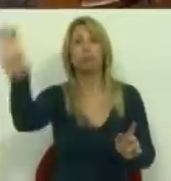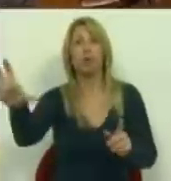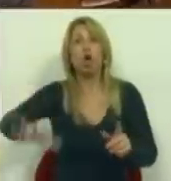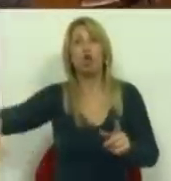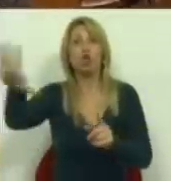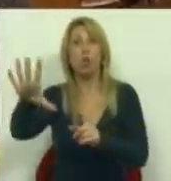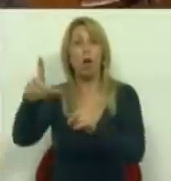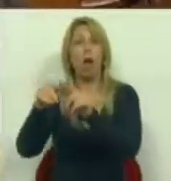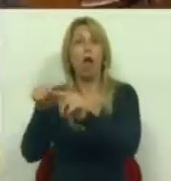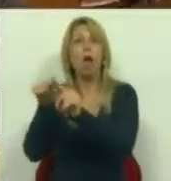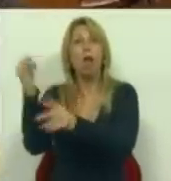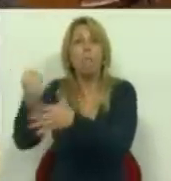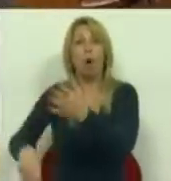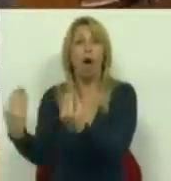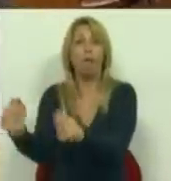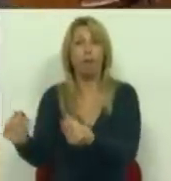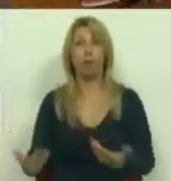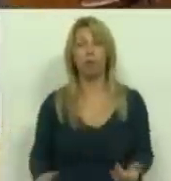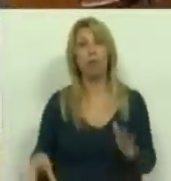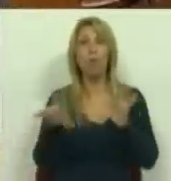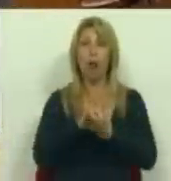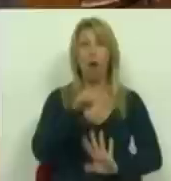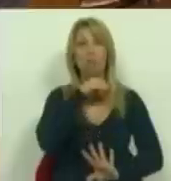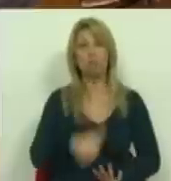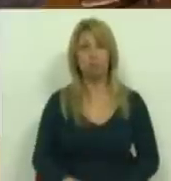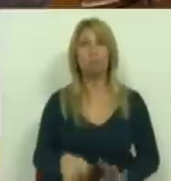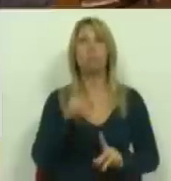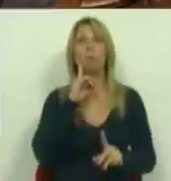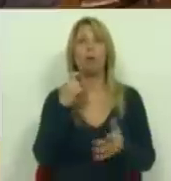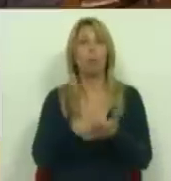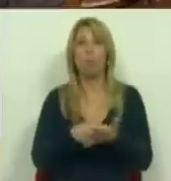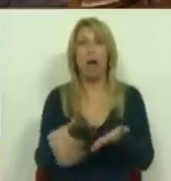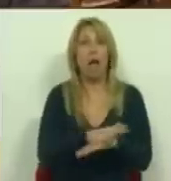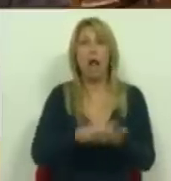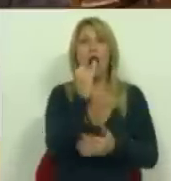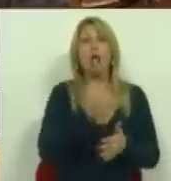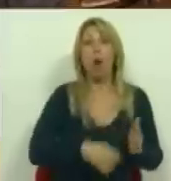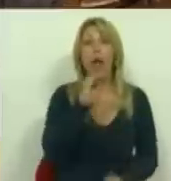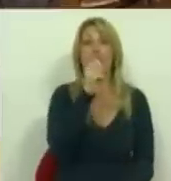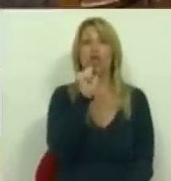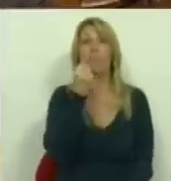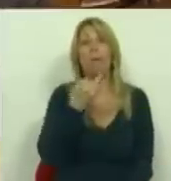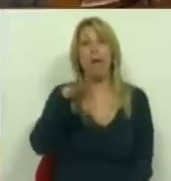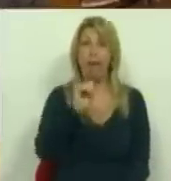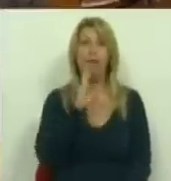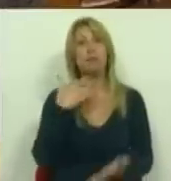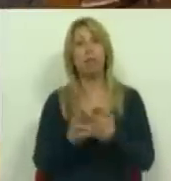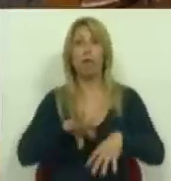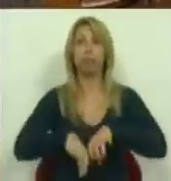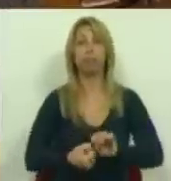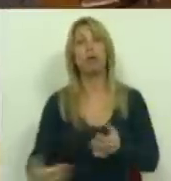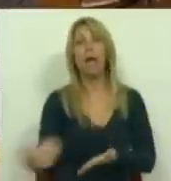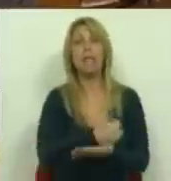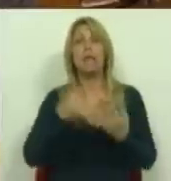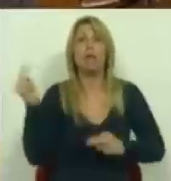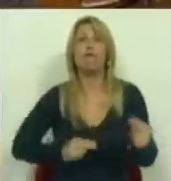que permite enormes isenções fiscais às SGPS é uma lei que mina as receitas fiscais. Uma